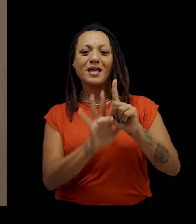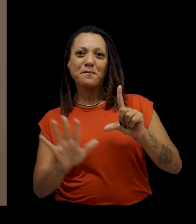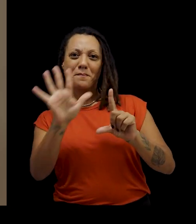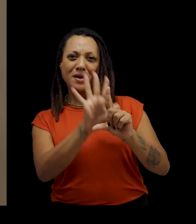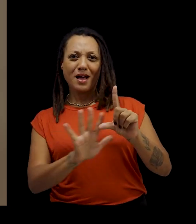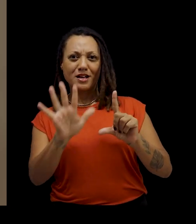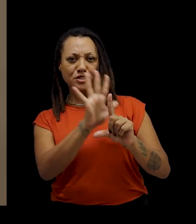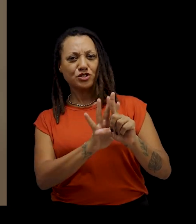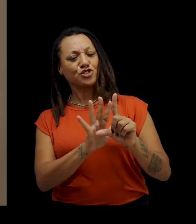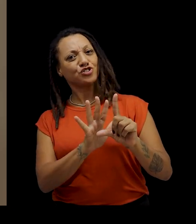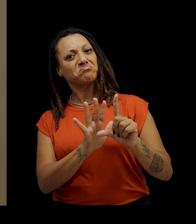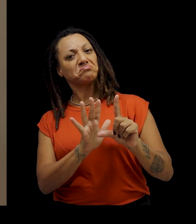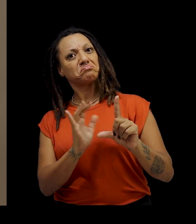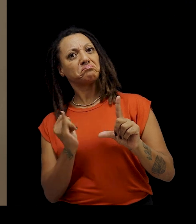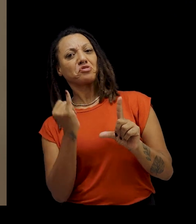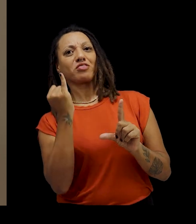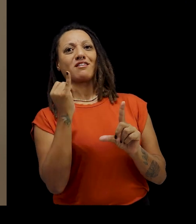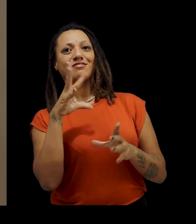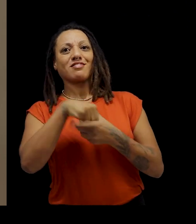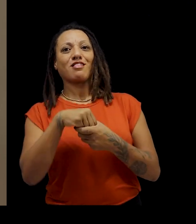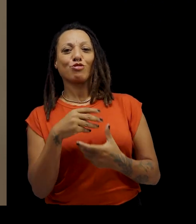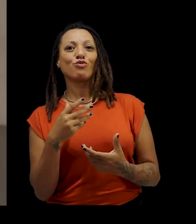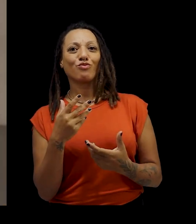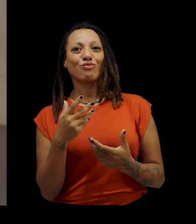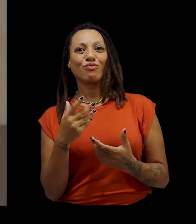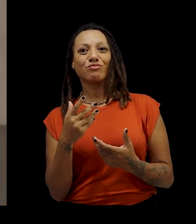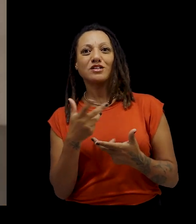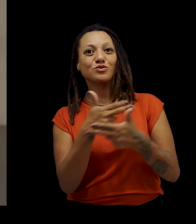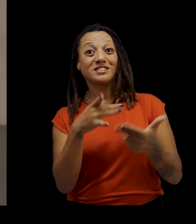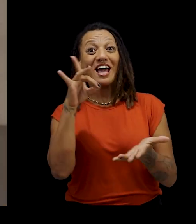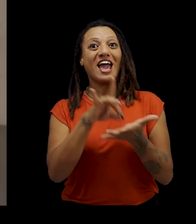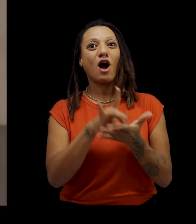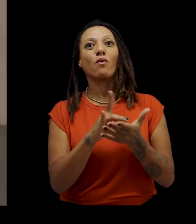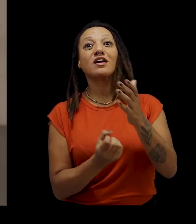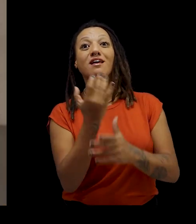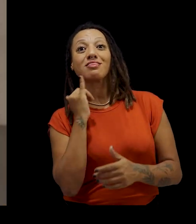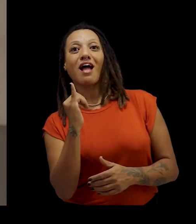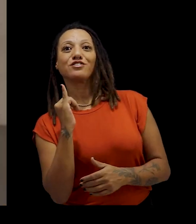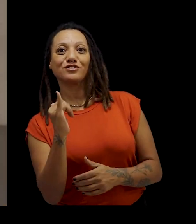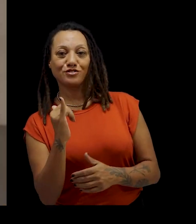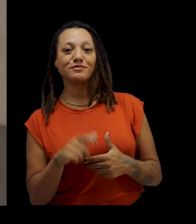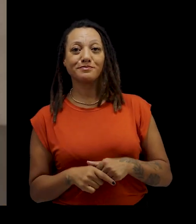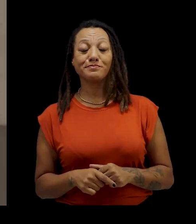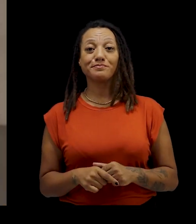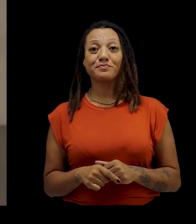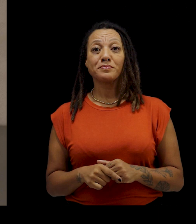pouco o papel que a imagem podia ocupar nas narrativas do real,